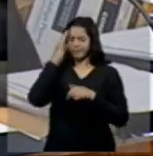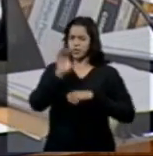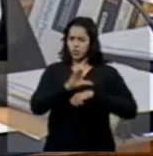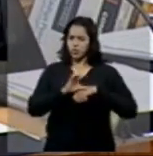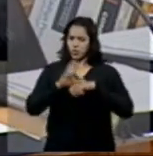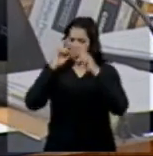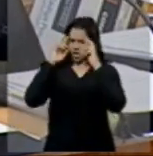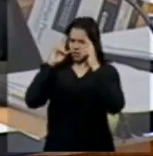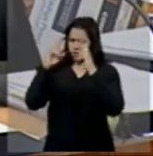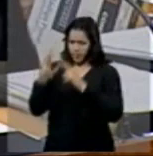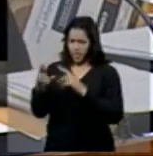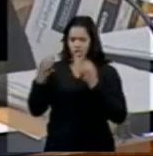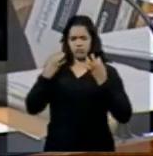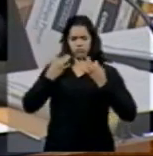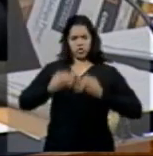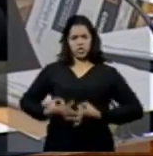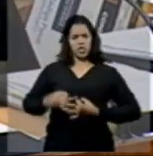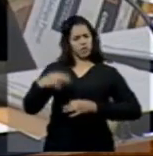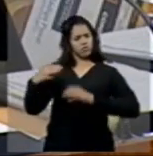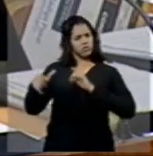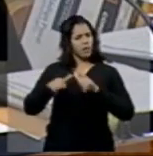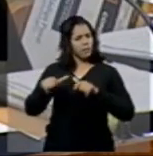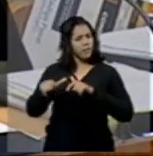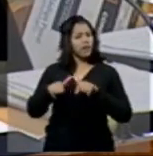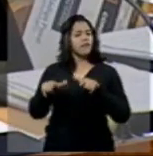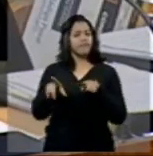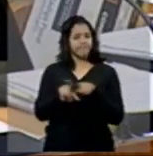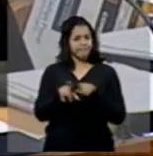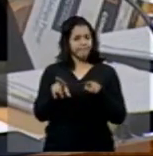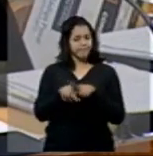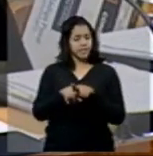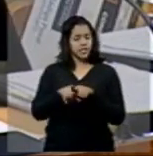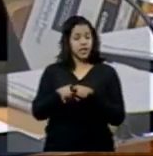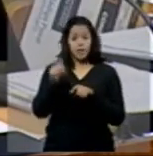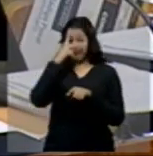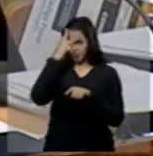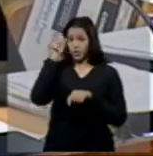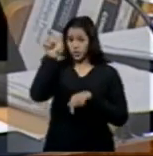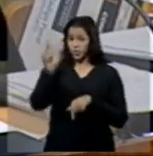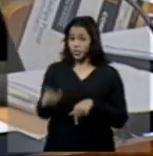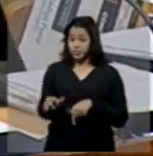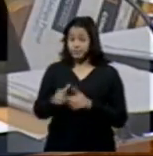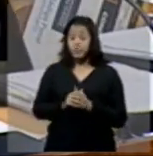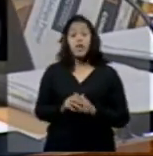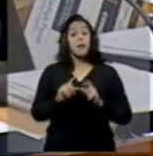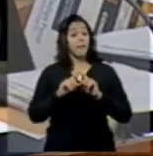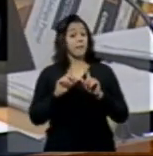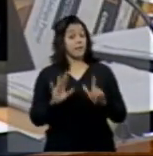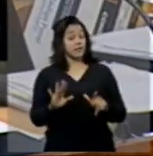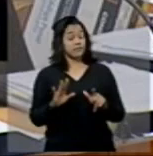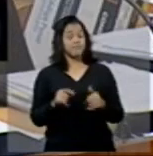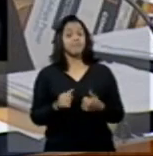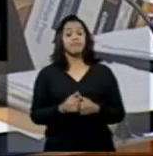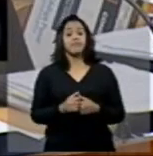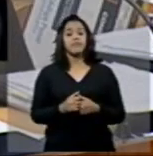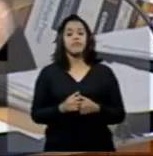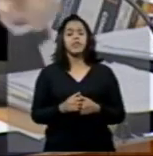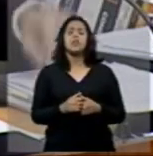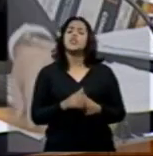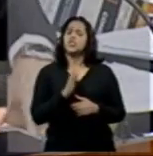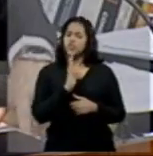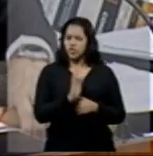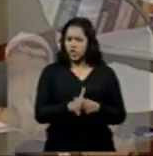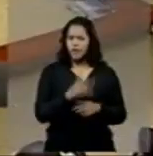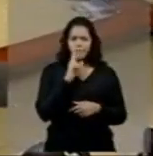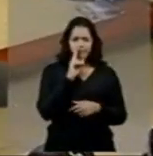liberdade, o respeito, a dignidade ao trabalho e ao trabalhador. Após os dois